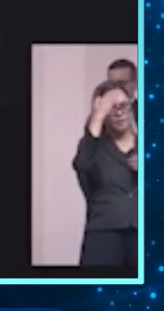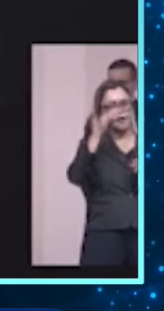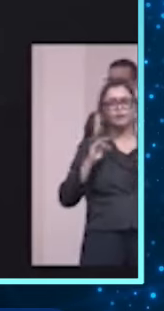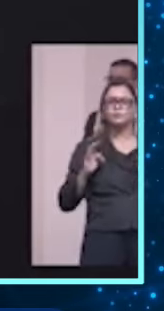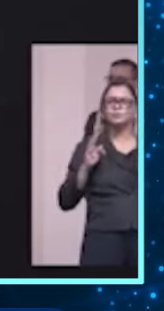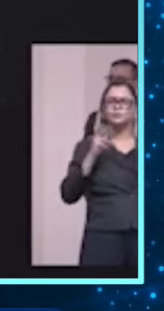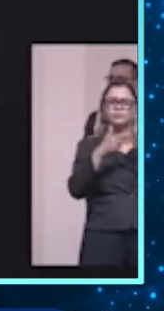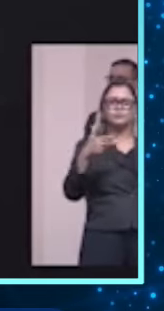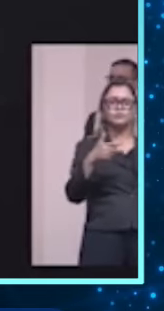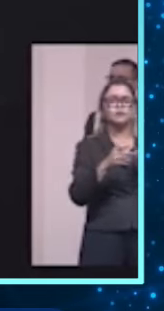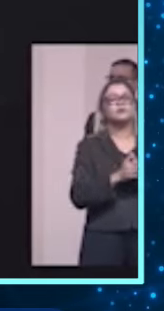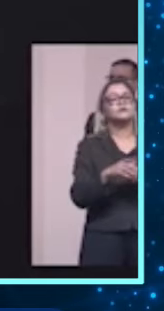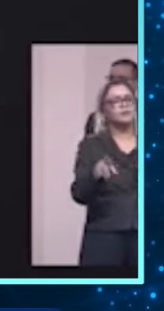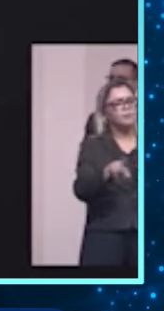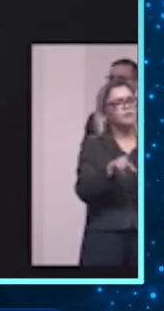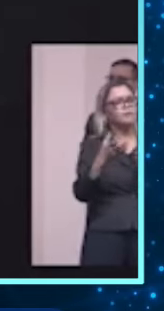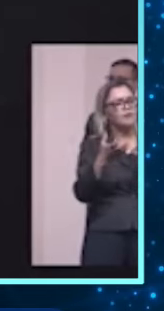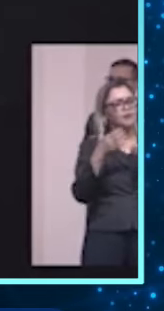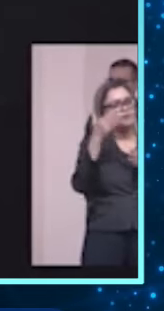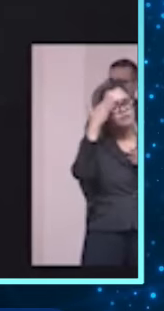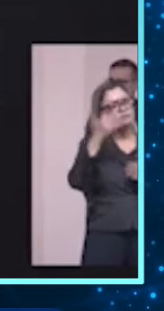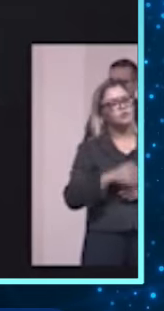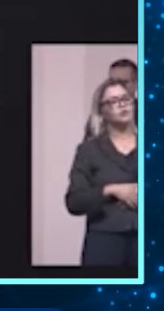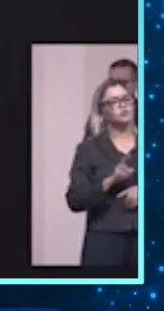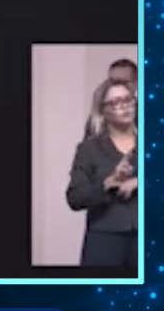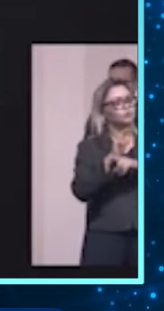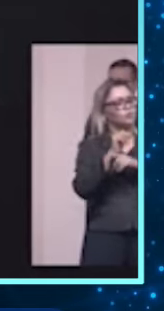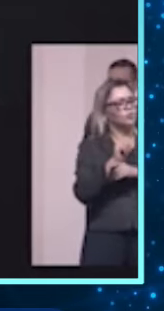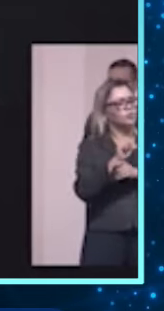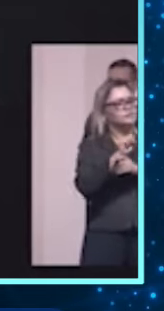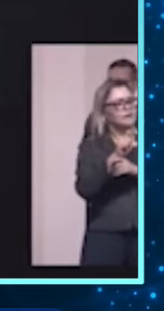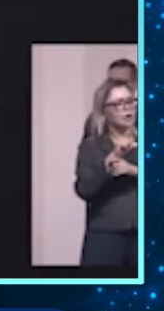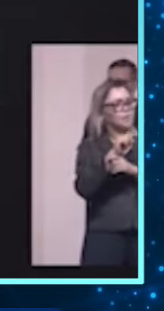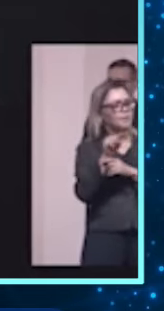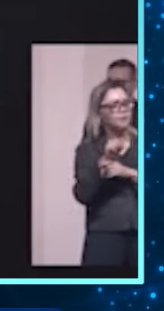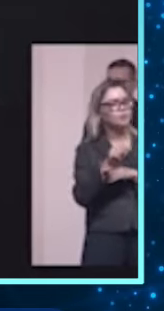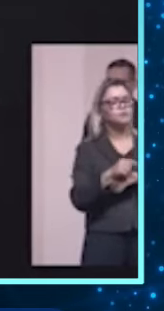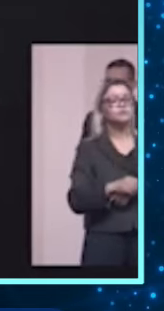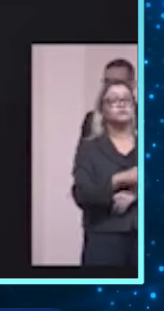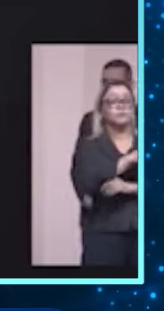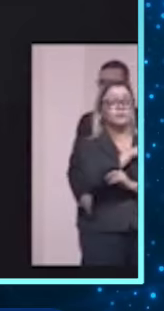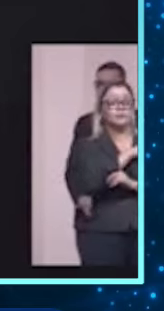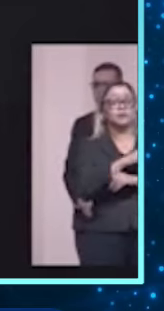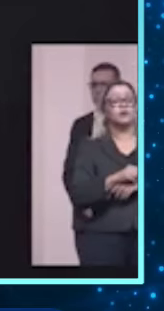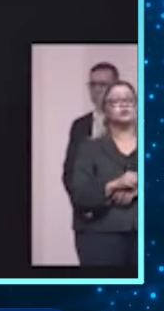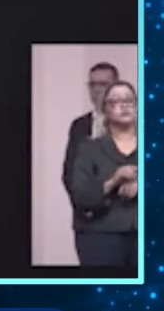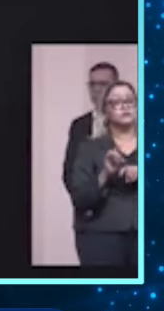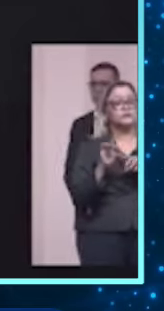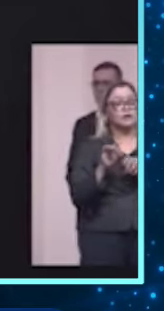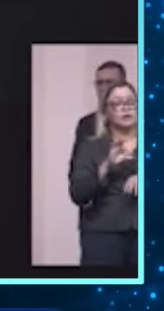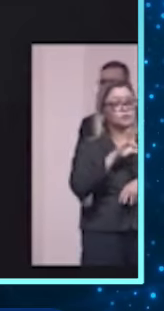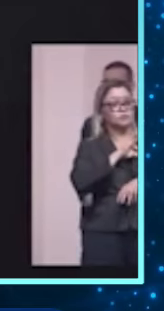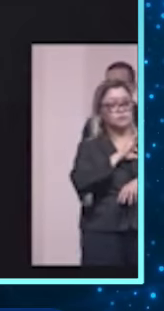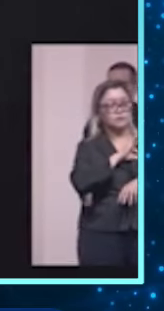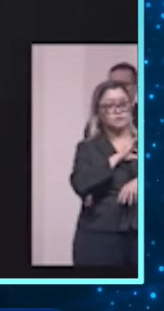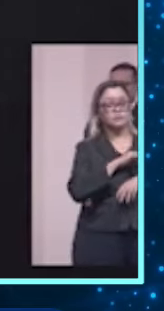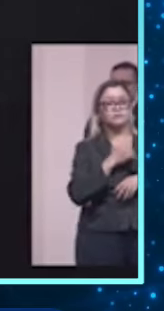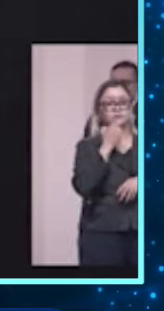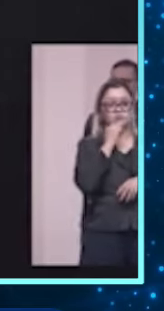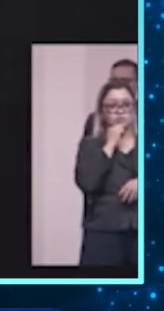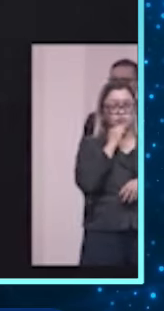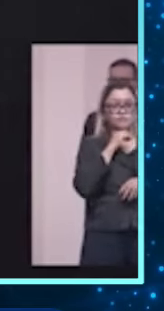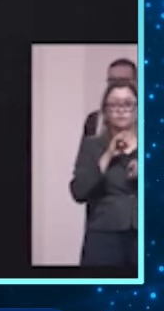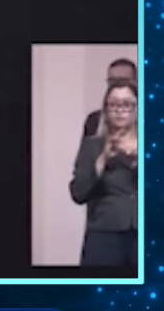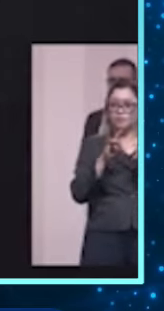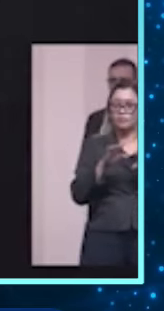São São Paulo diga não ao 55 eu não estou brincando hoje o partido que mais prejudica o Brasil que mais